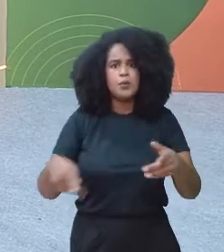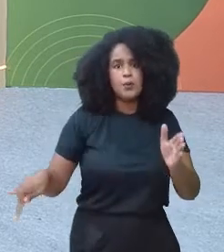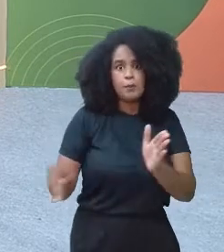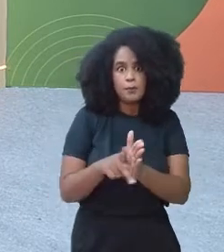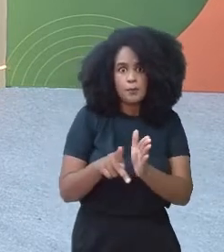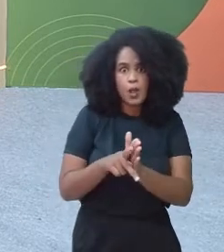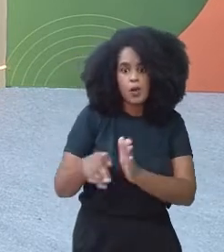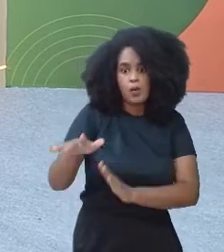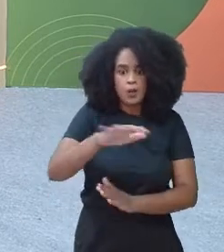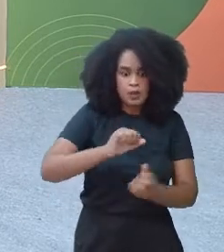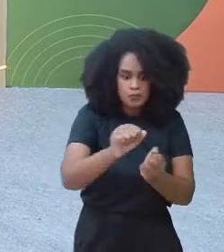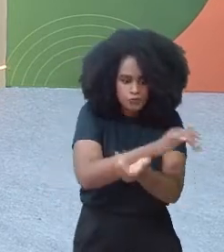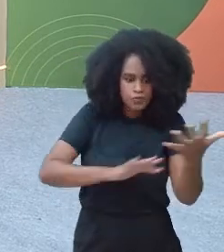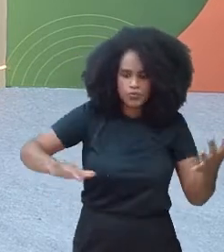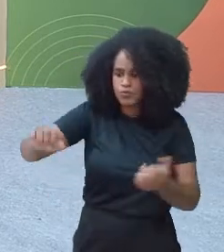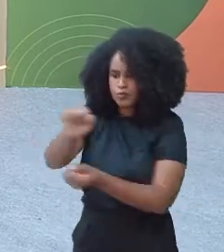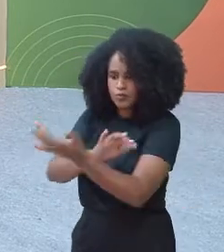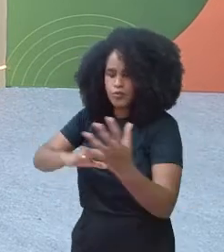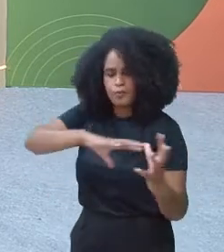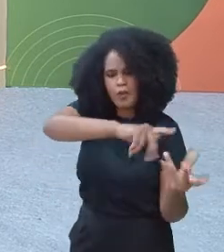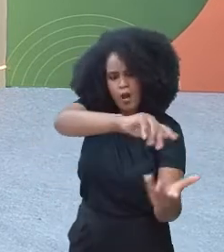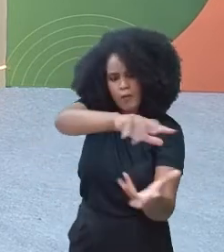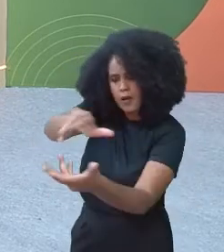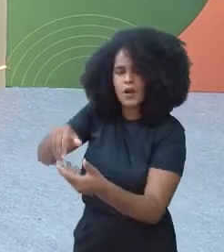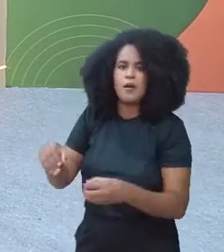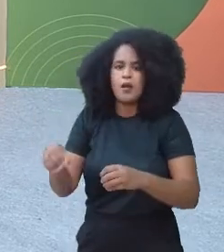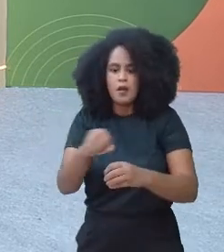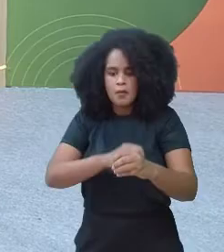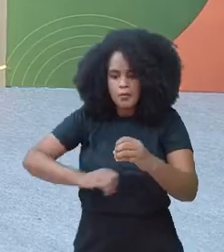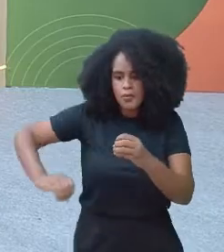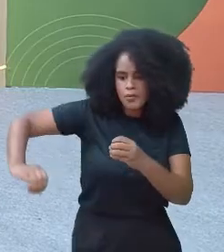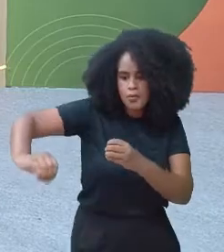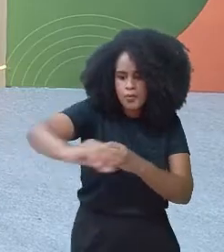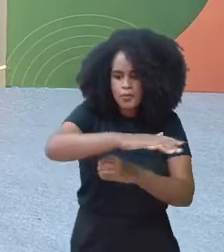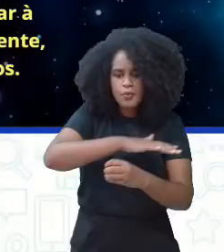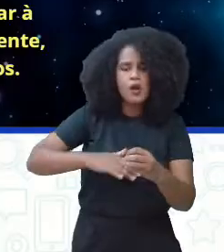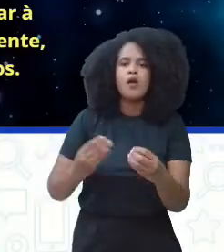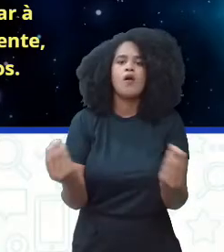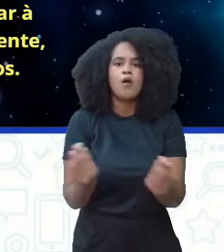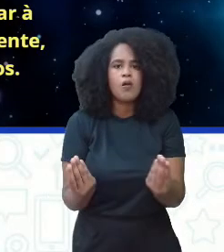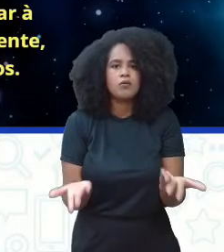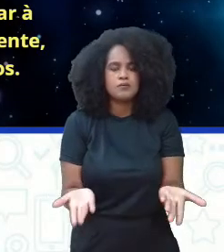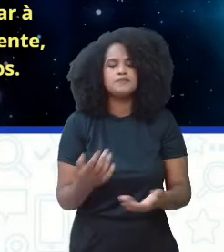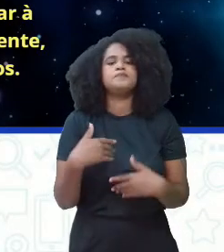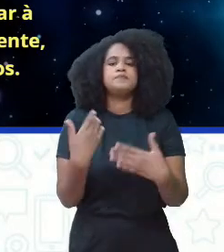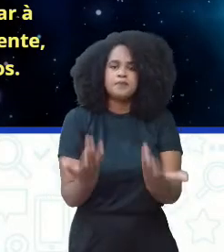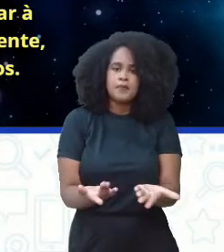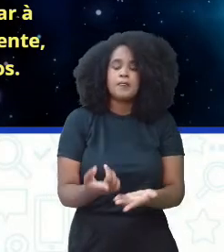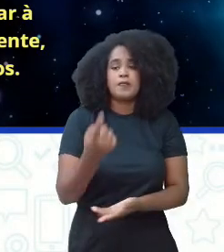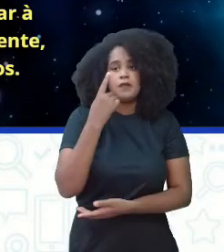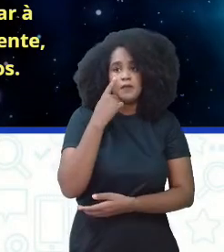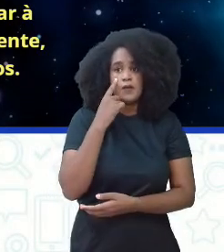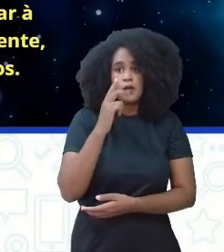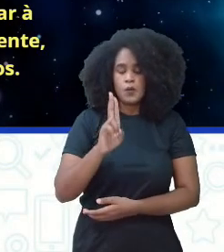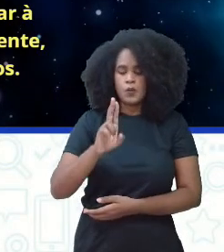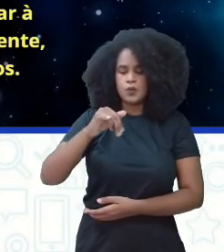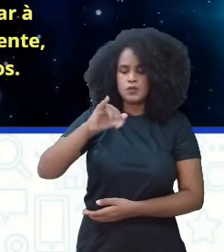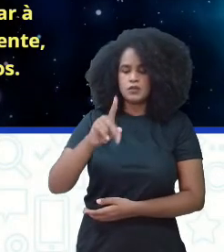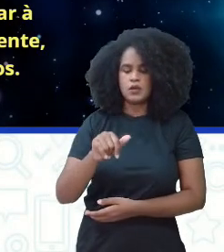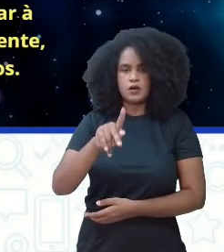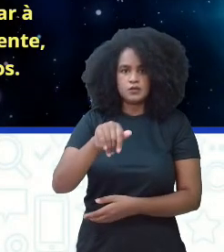medição? Aí eu coloquei aqui uma observaçãozinha em amarelo, ó. Uma unidade astronômica é equivalente